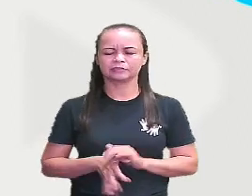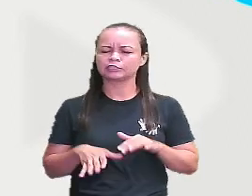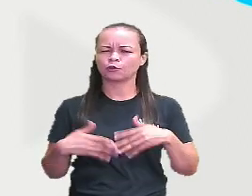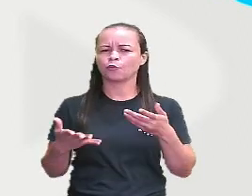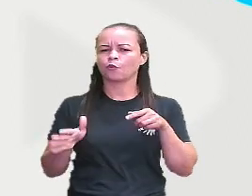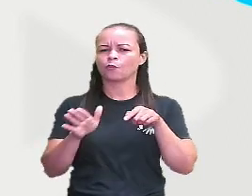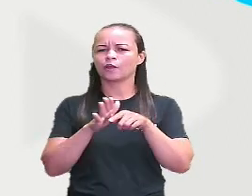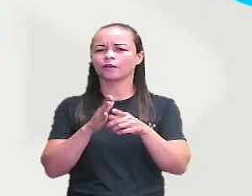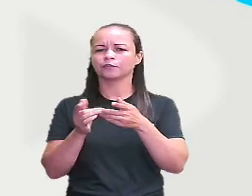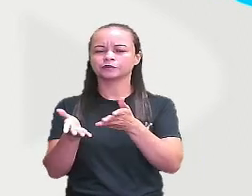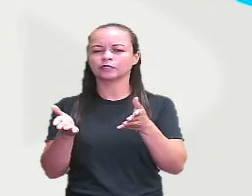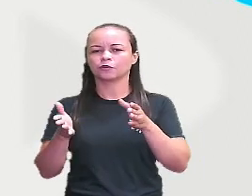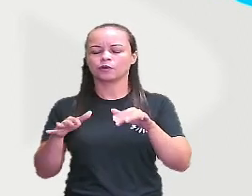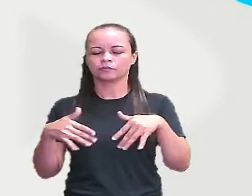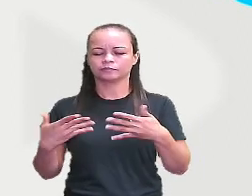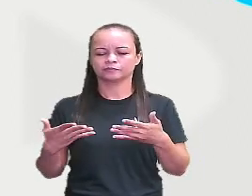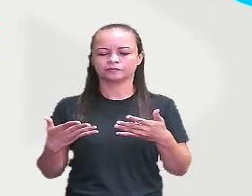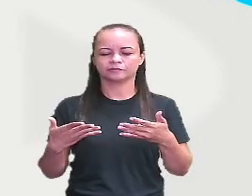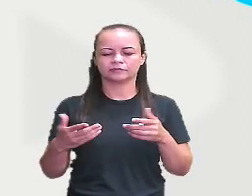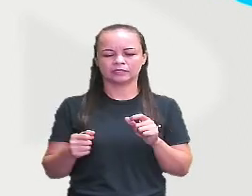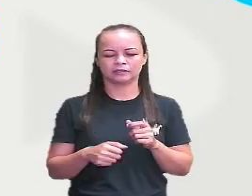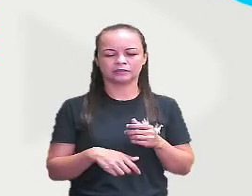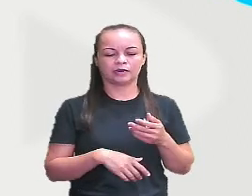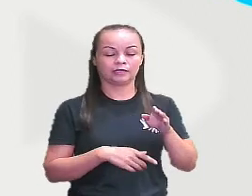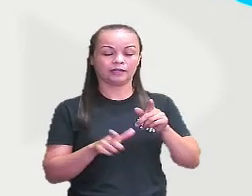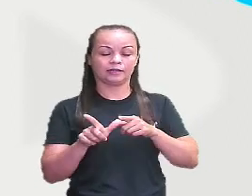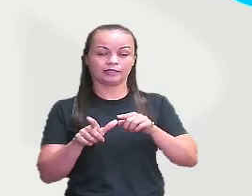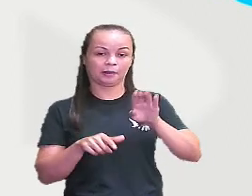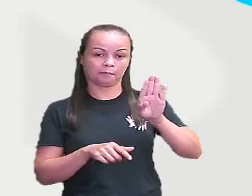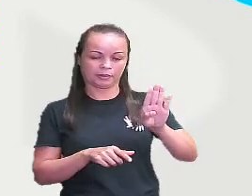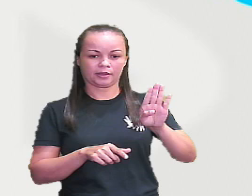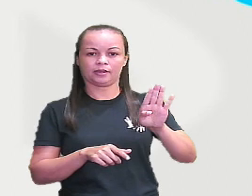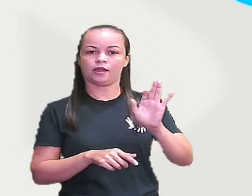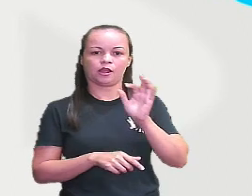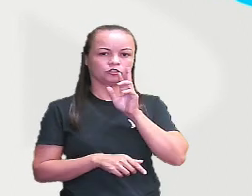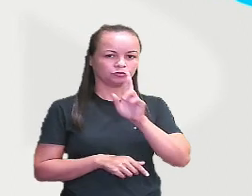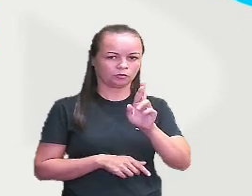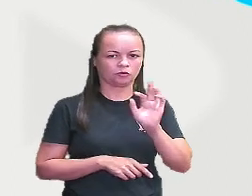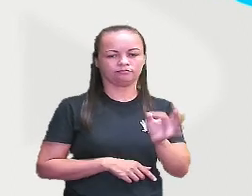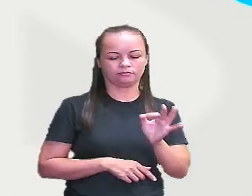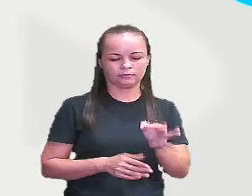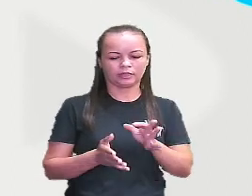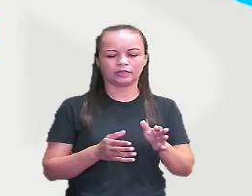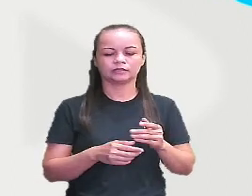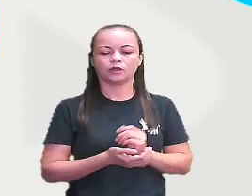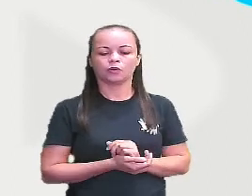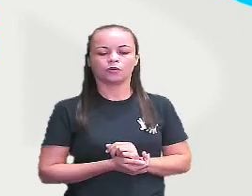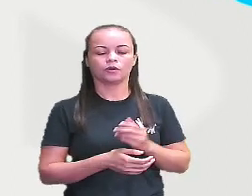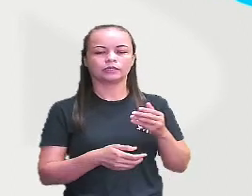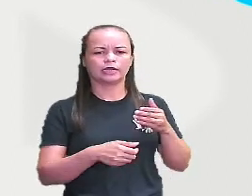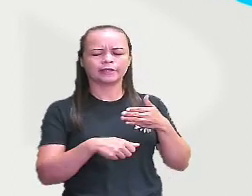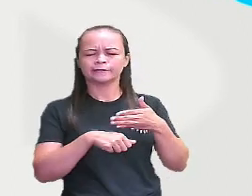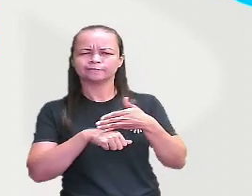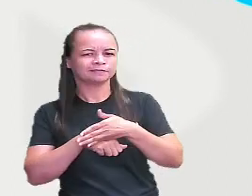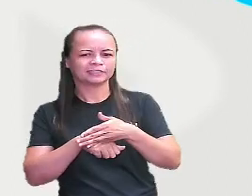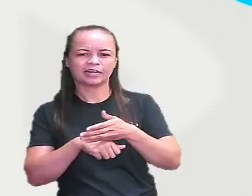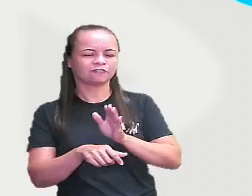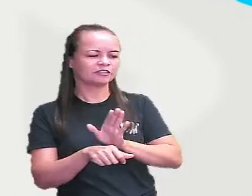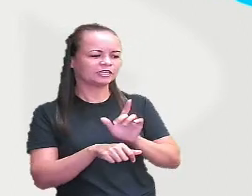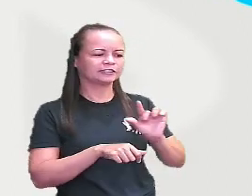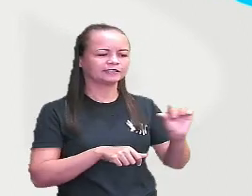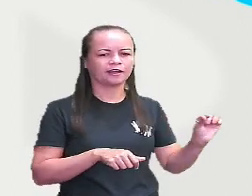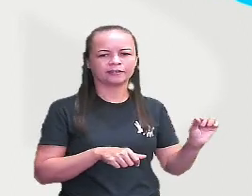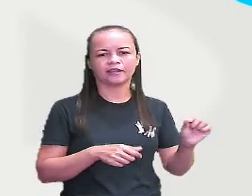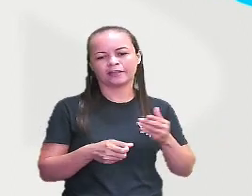Muito bem, a letra B. Nem entrava, nem saía. Por quê? O antônimo de entrar é sair. Muito